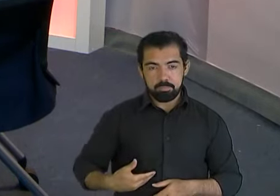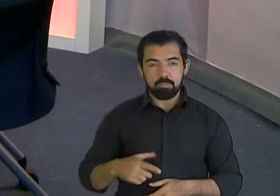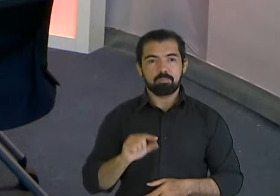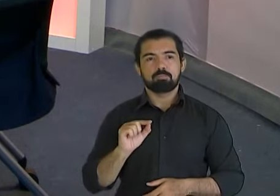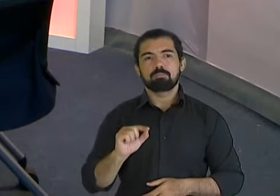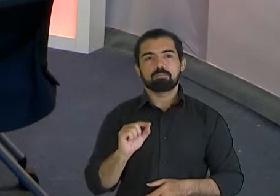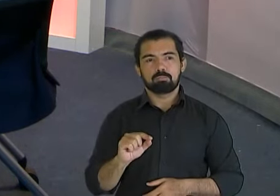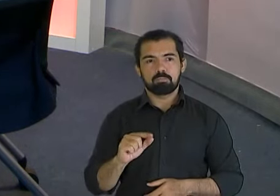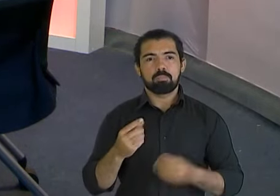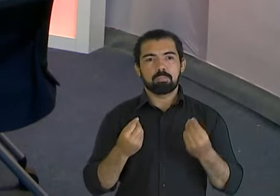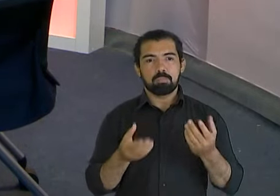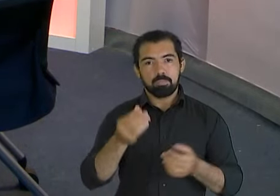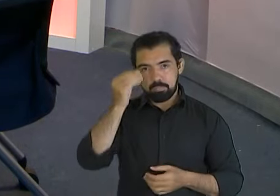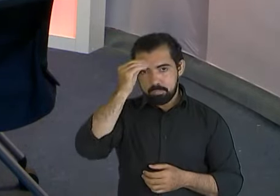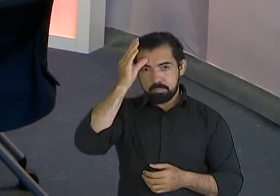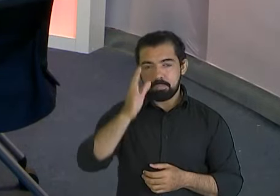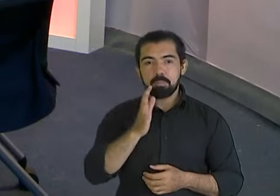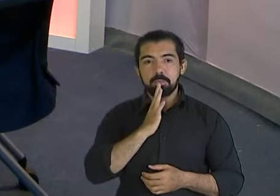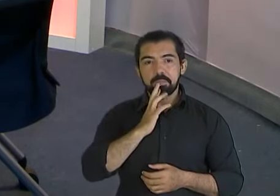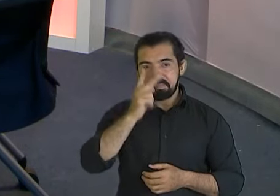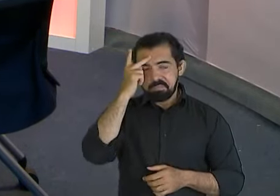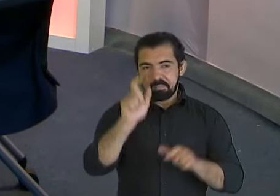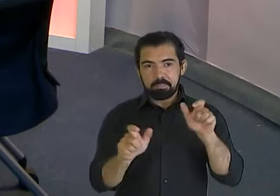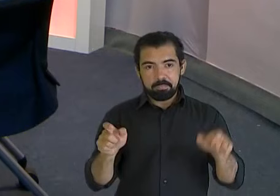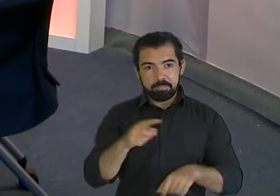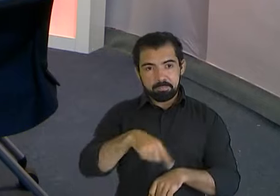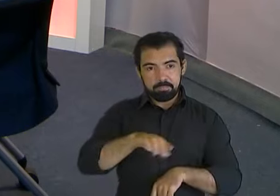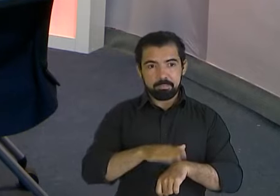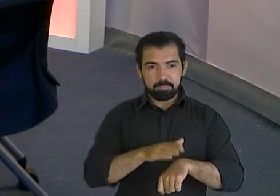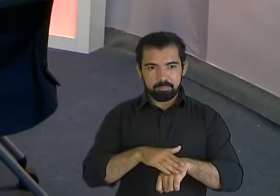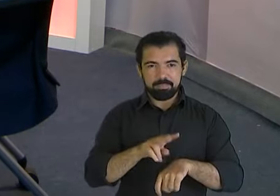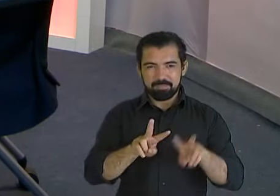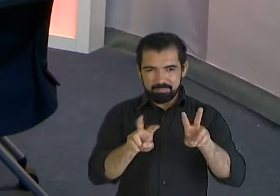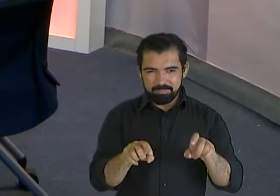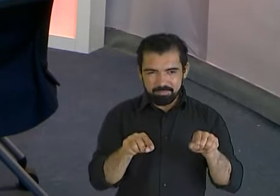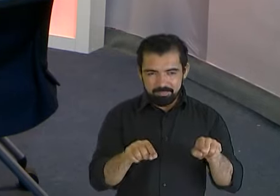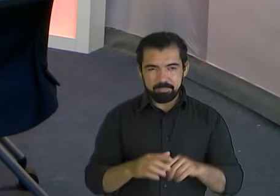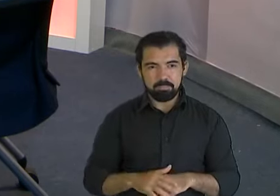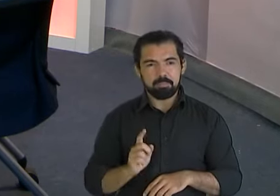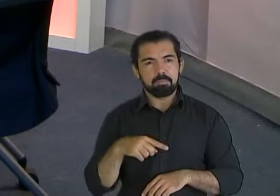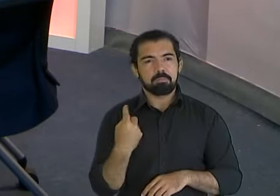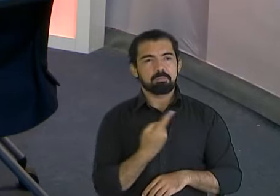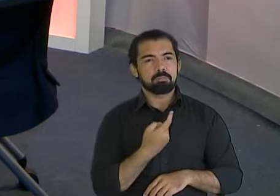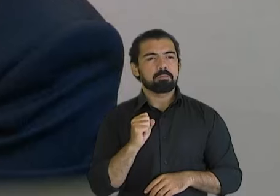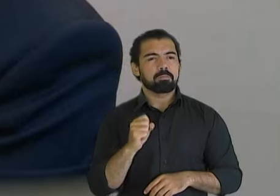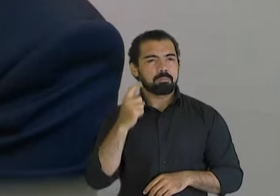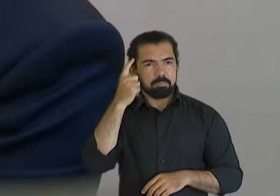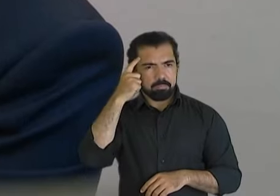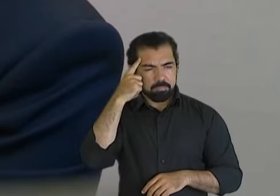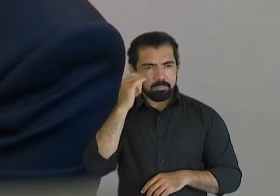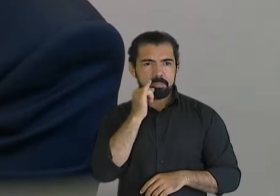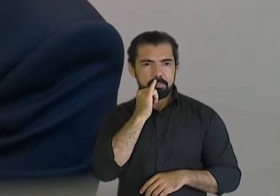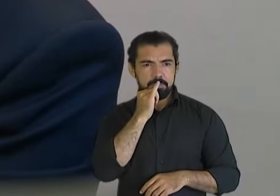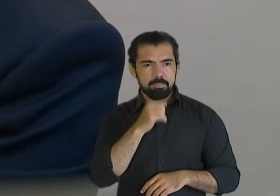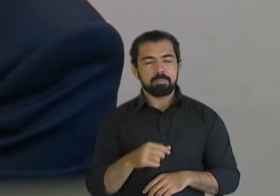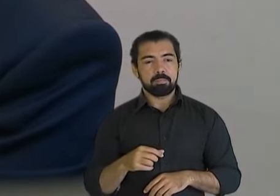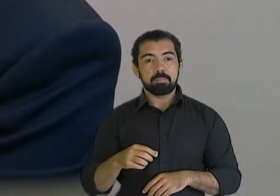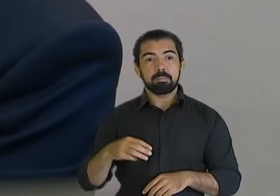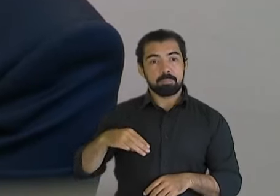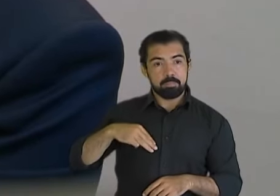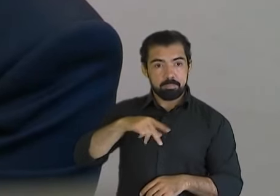leve conhecimento às autoridades sobre a ocorrência daquela prática. Então, a gente pode pensar nos canais formalizados pelo Ministério